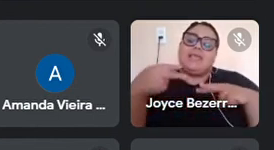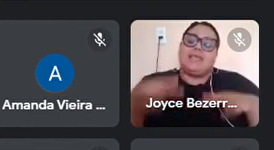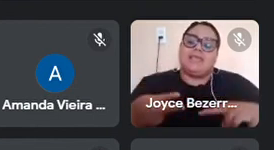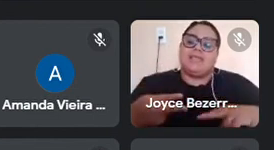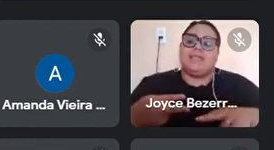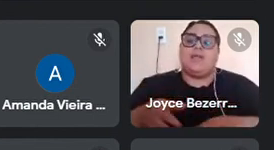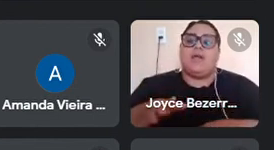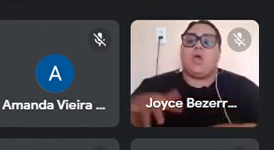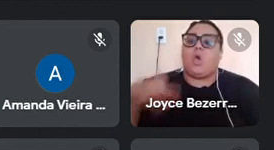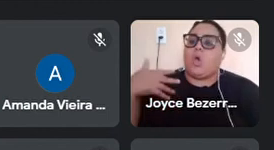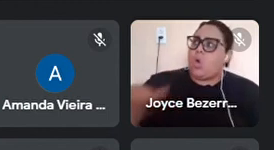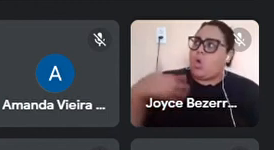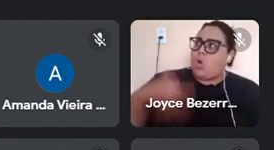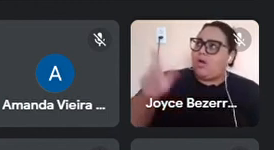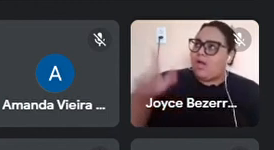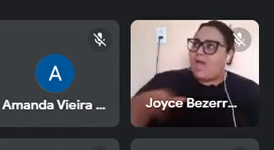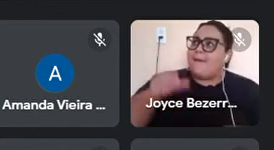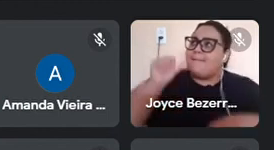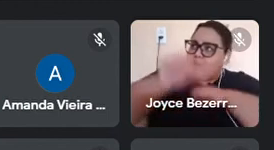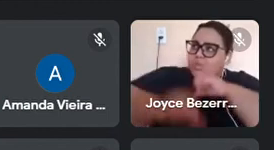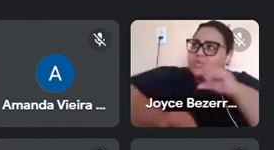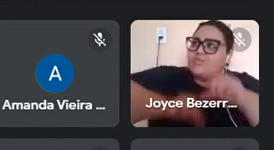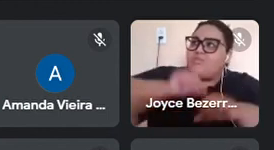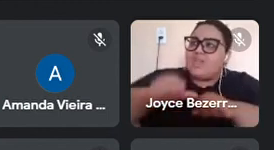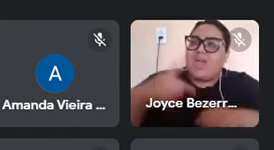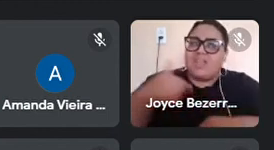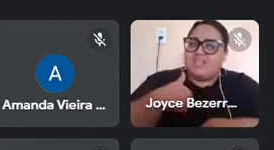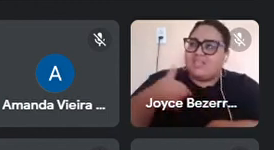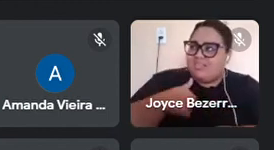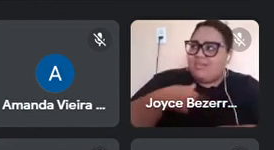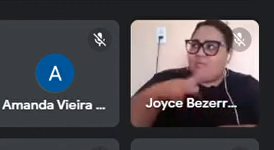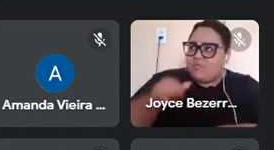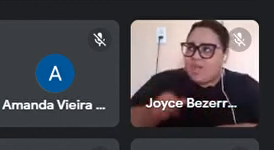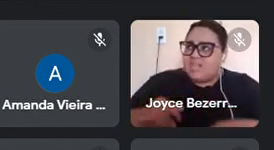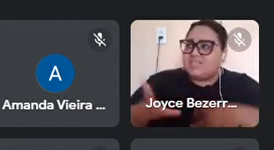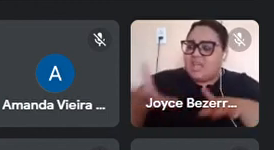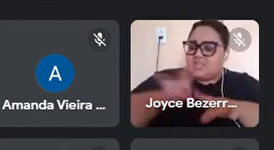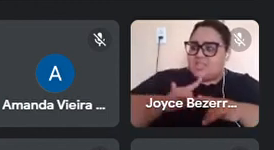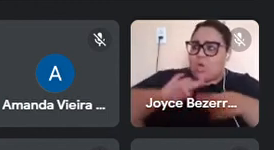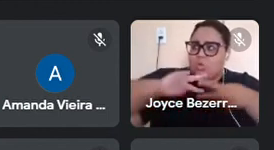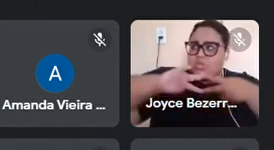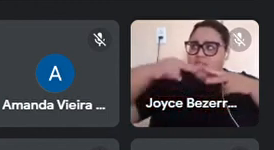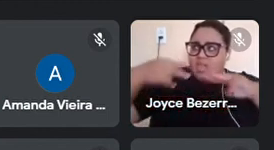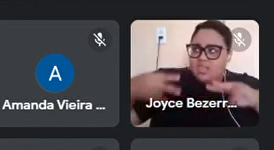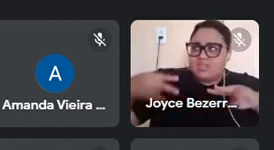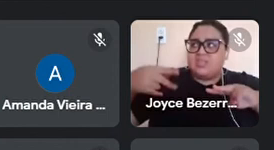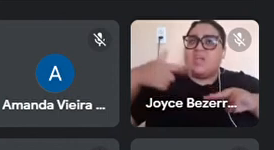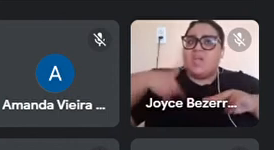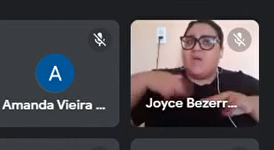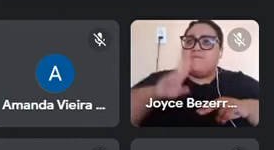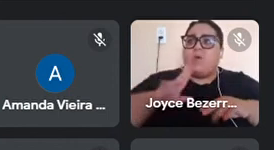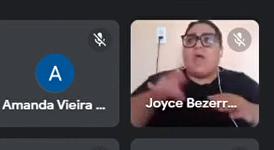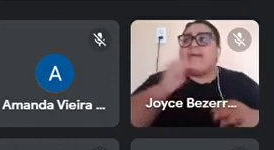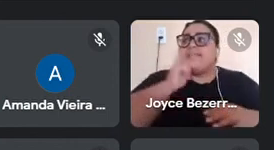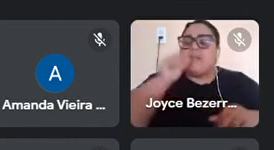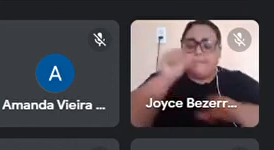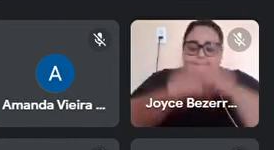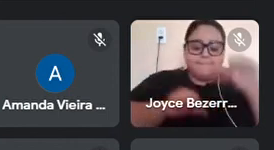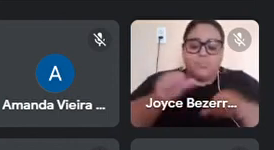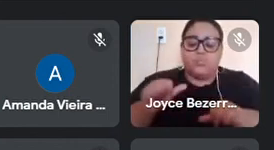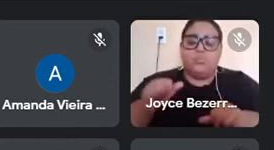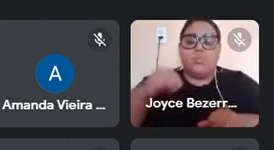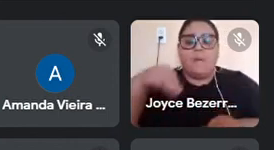Ah, professor, o DNA modificado vai ser aplicado em mim, ele vai se inserir no meu DNA e eu vou aí virar um mutante. Não, pelo amor de